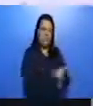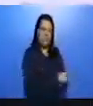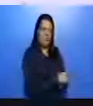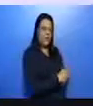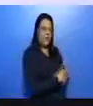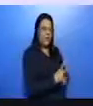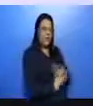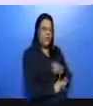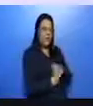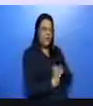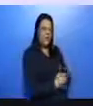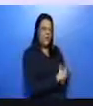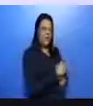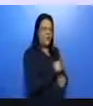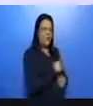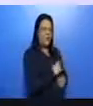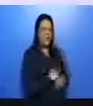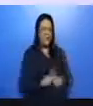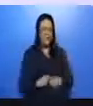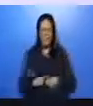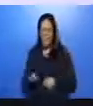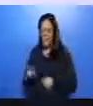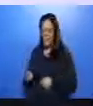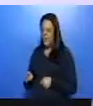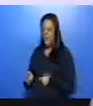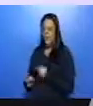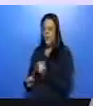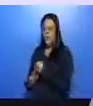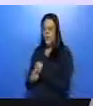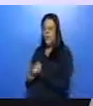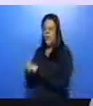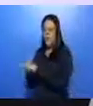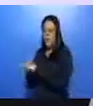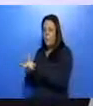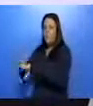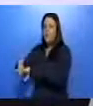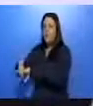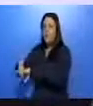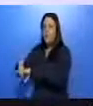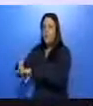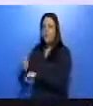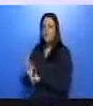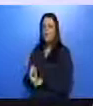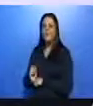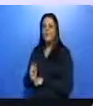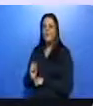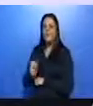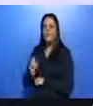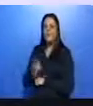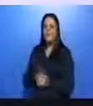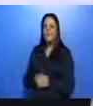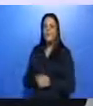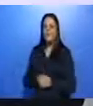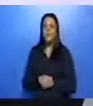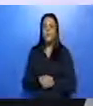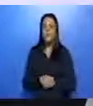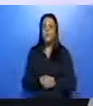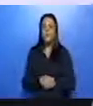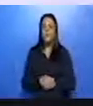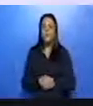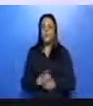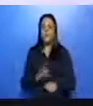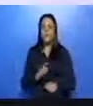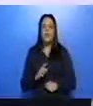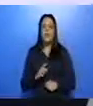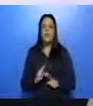uma preposição que antecede um verbo? Perdão, que antecede não. Posterior a um